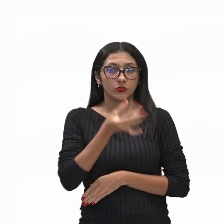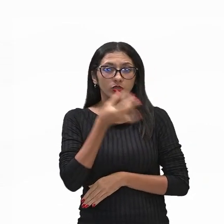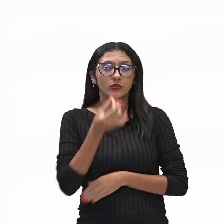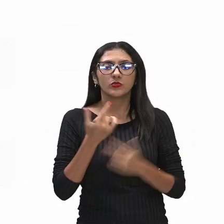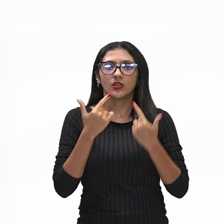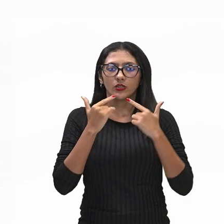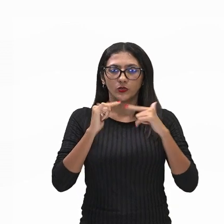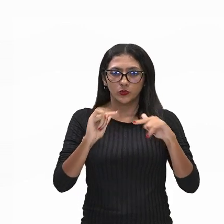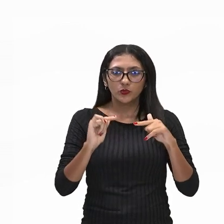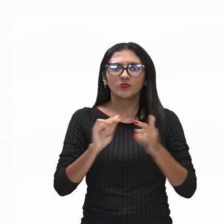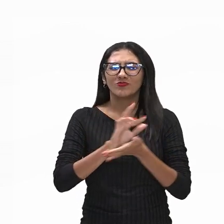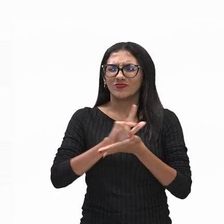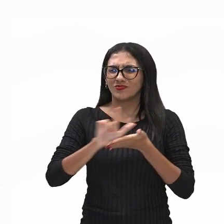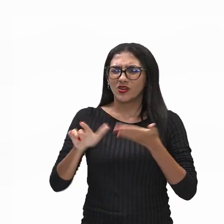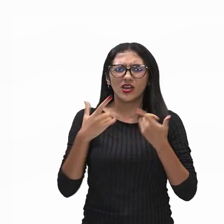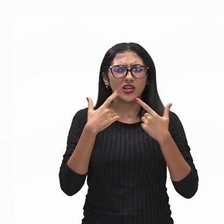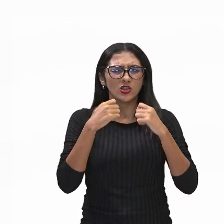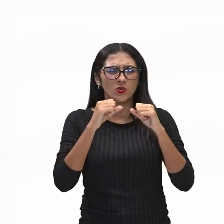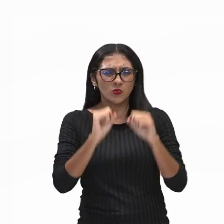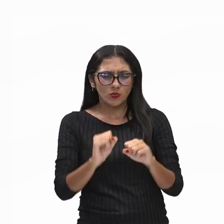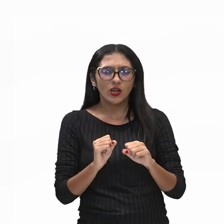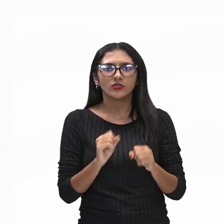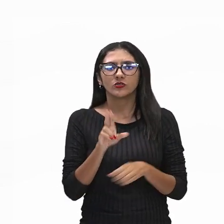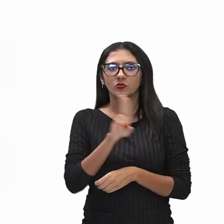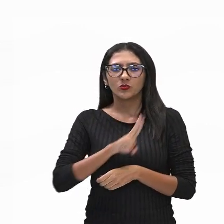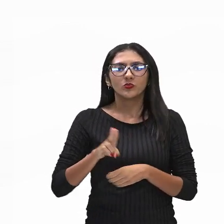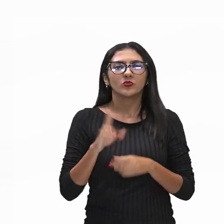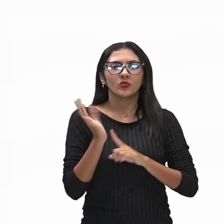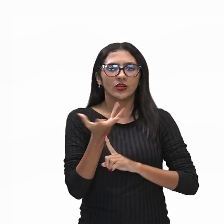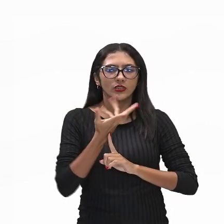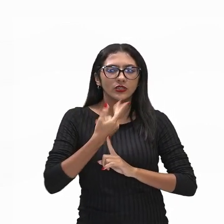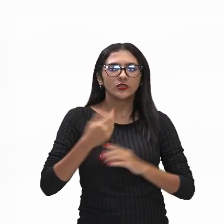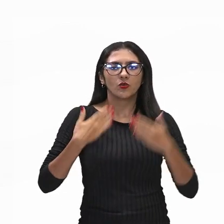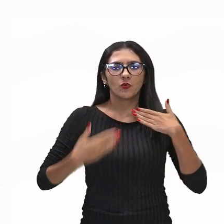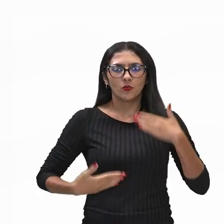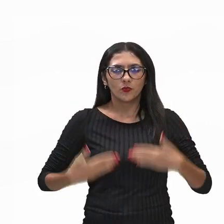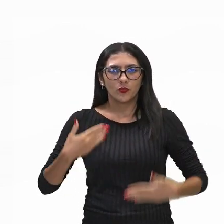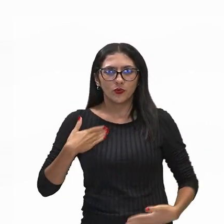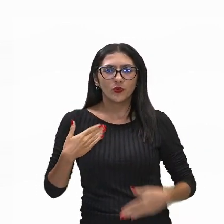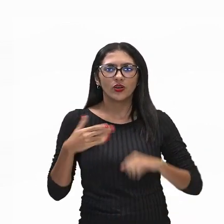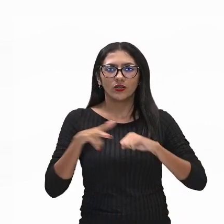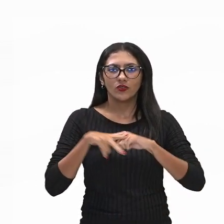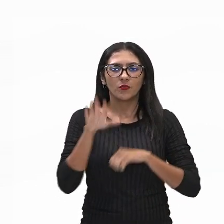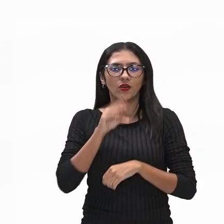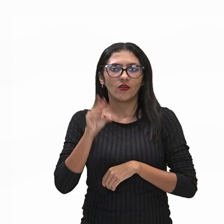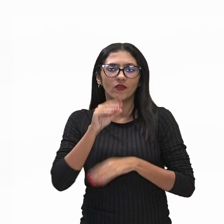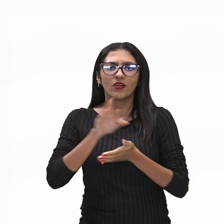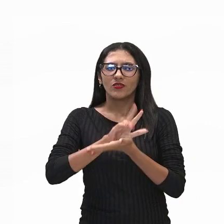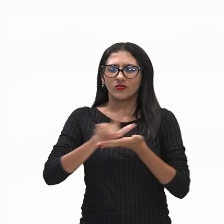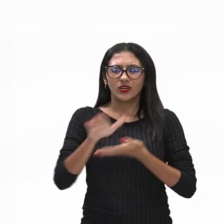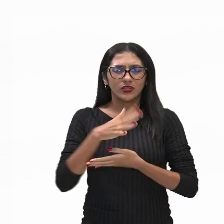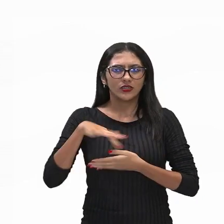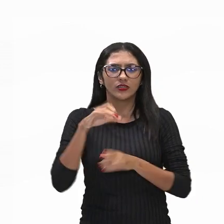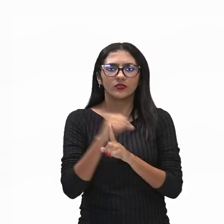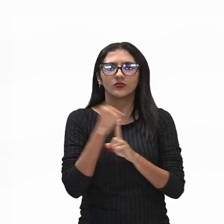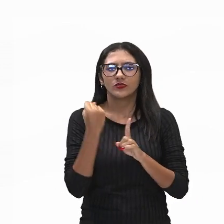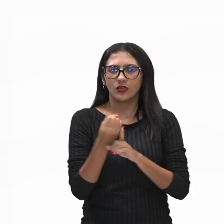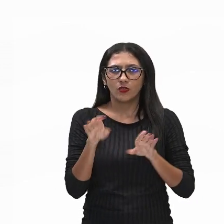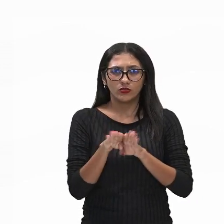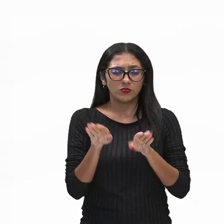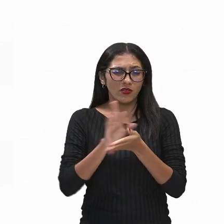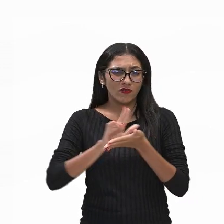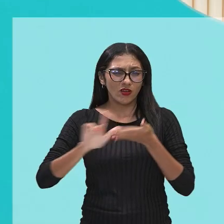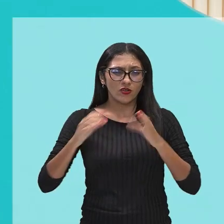diferentes linguagens e práticas artísticas, corporais e verbais, nos distintos campos de atuação social e nas